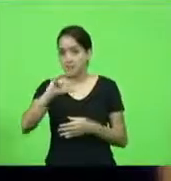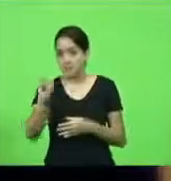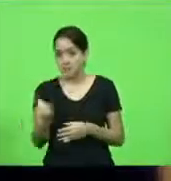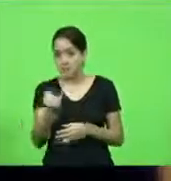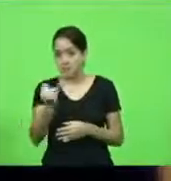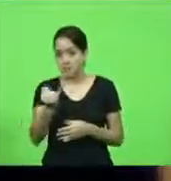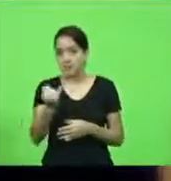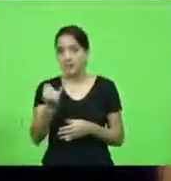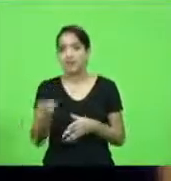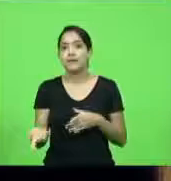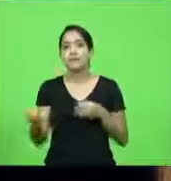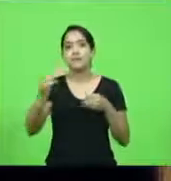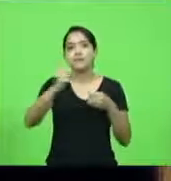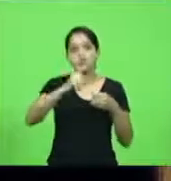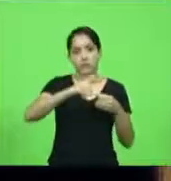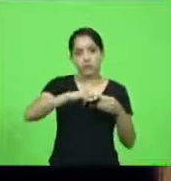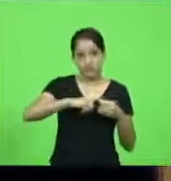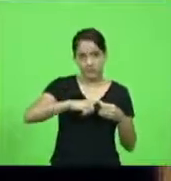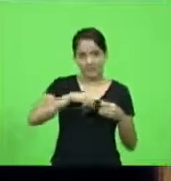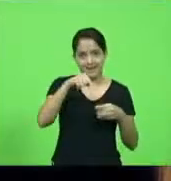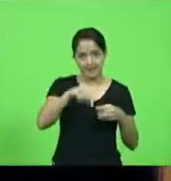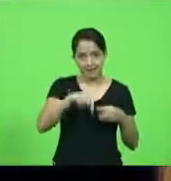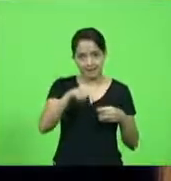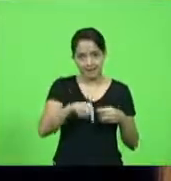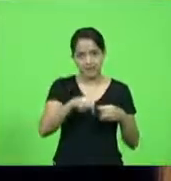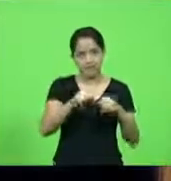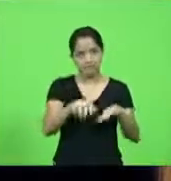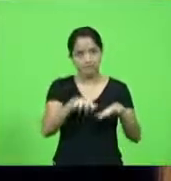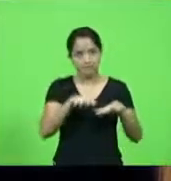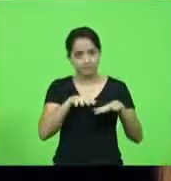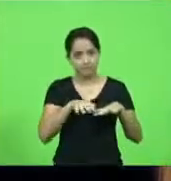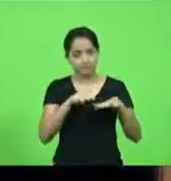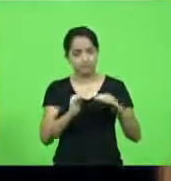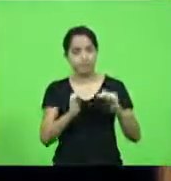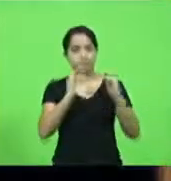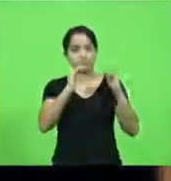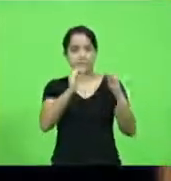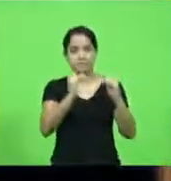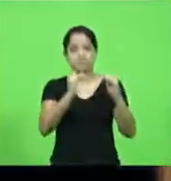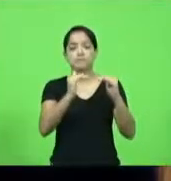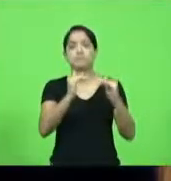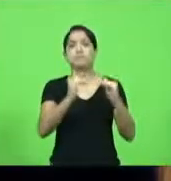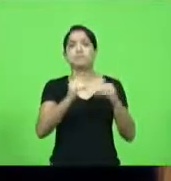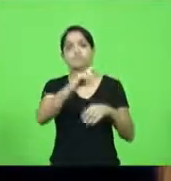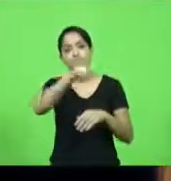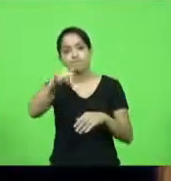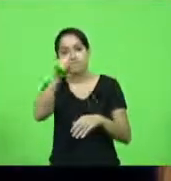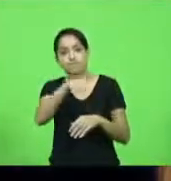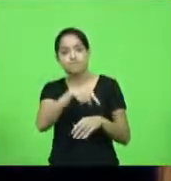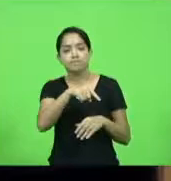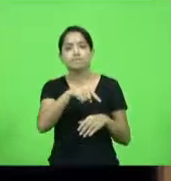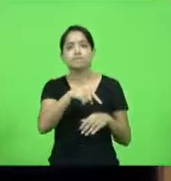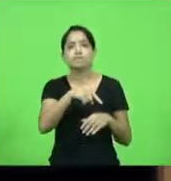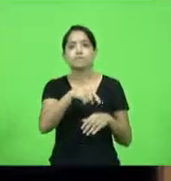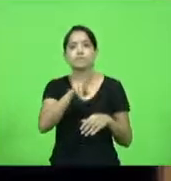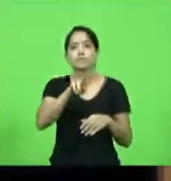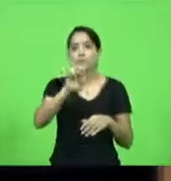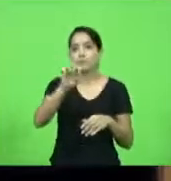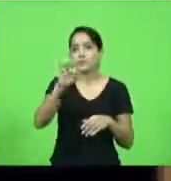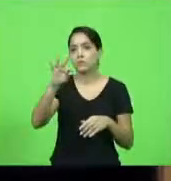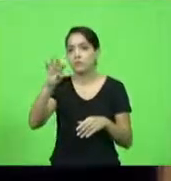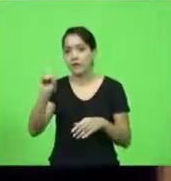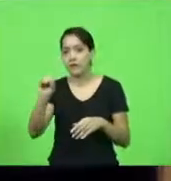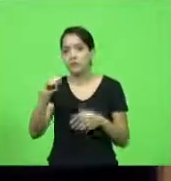e retornar o projeto ao plenário, que é soberano, nós possamos derrubar o veto. Derrubar o veto em favor